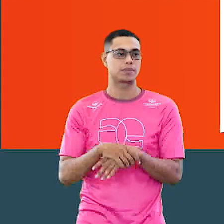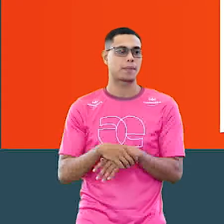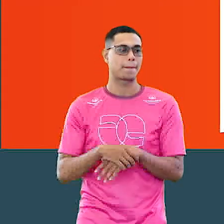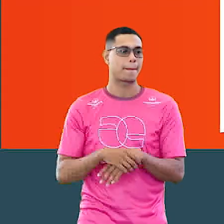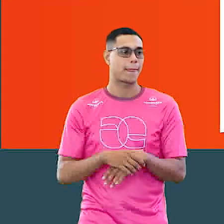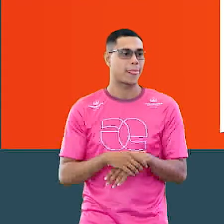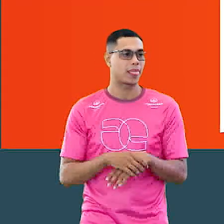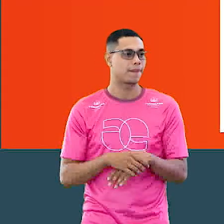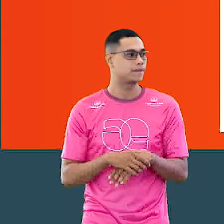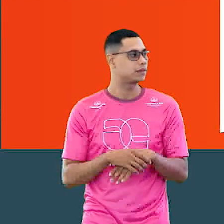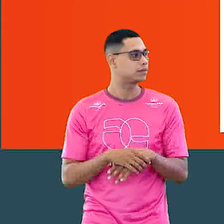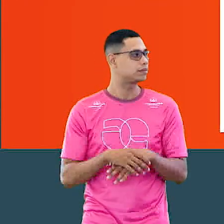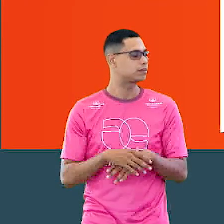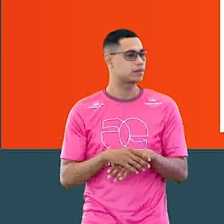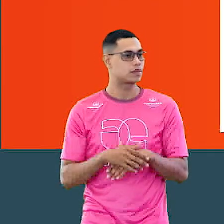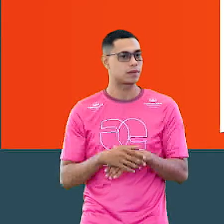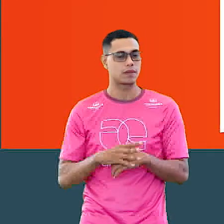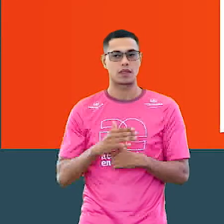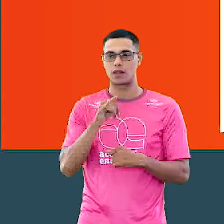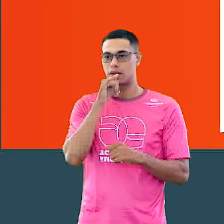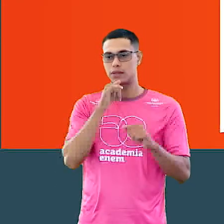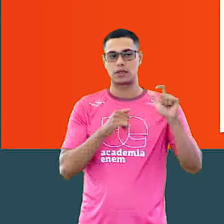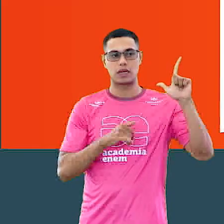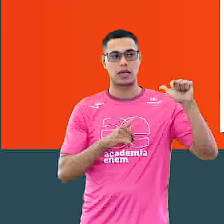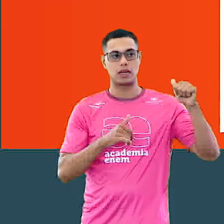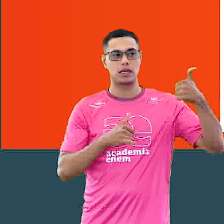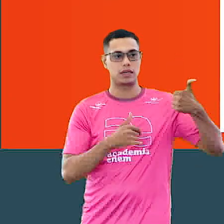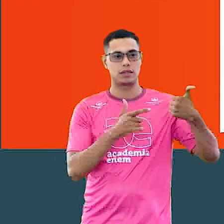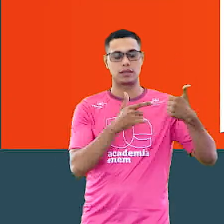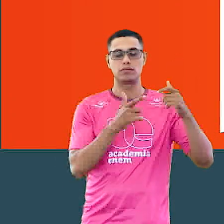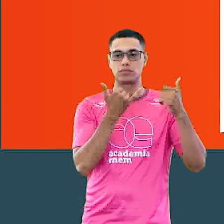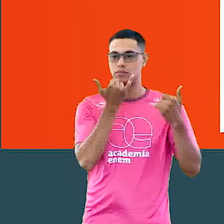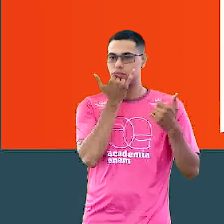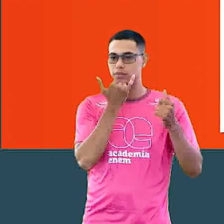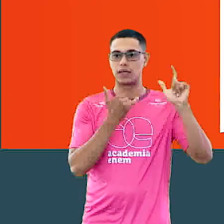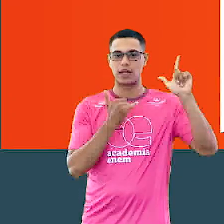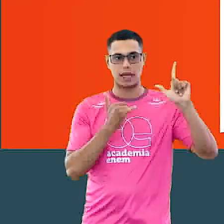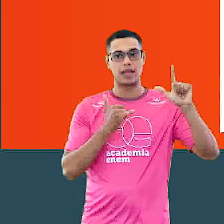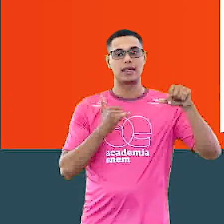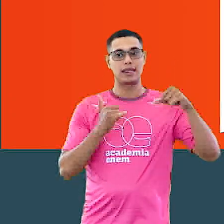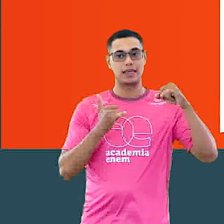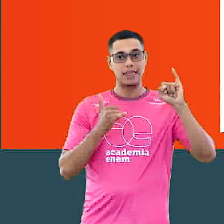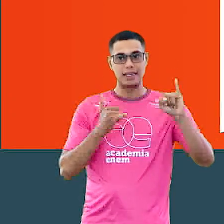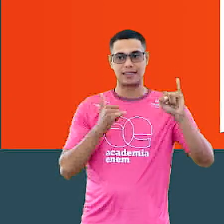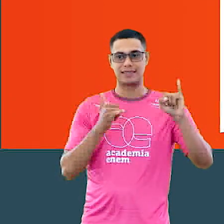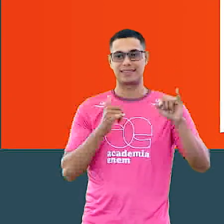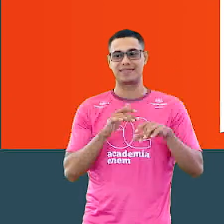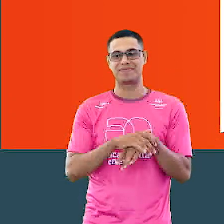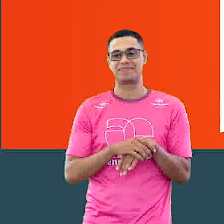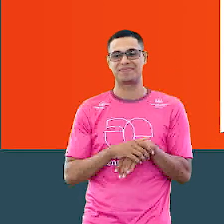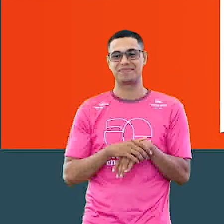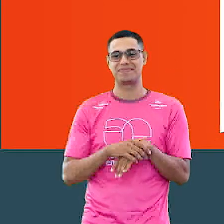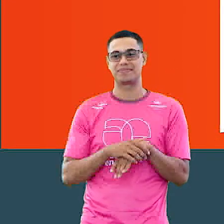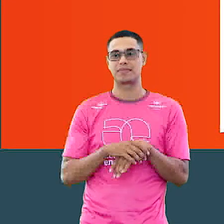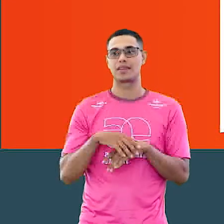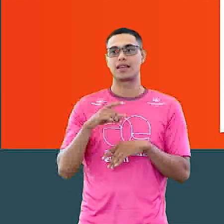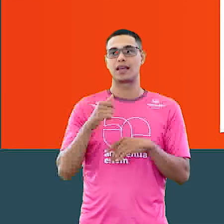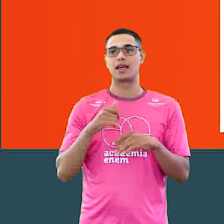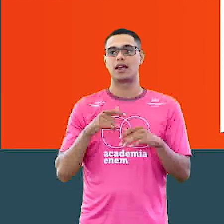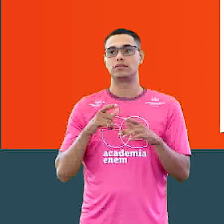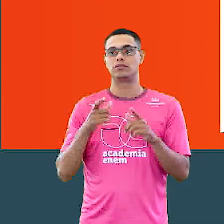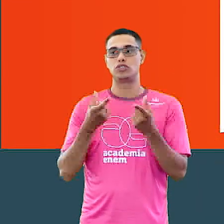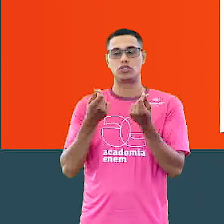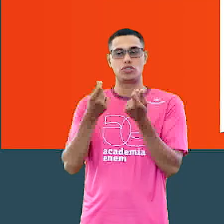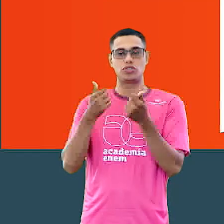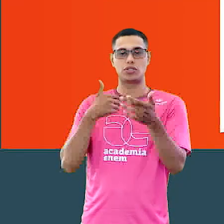lá. Gente, sempre que começa com LI, voltando aqui, sempre que começa com LI, é o quê? Independente da